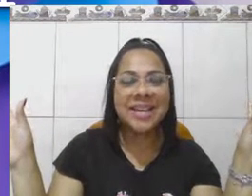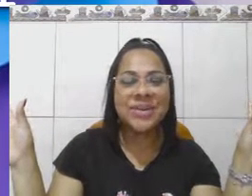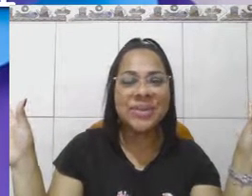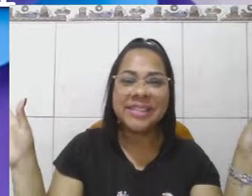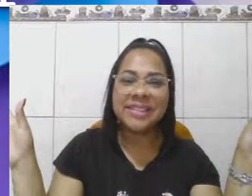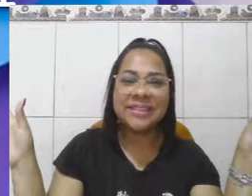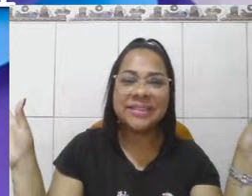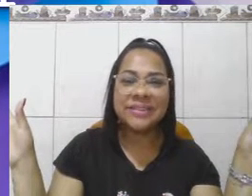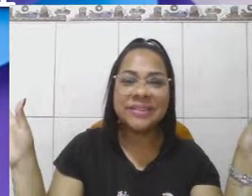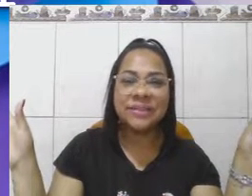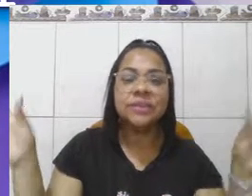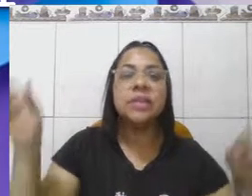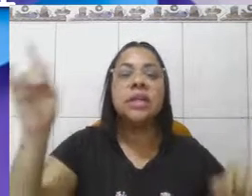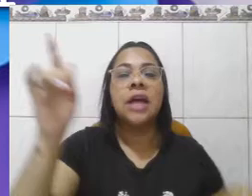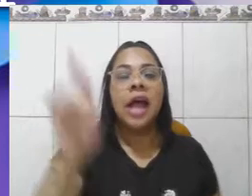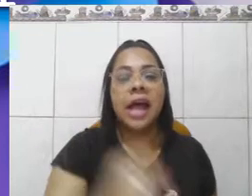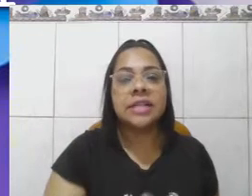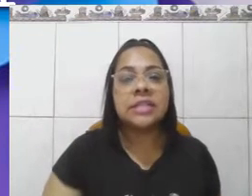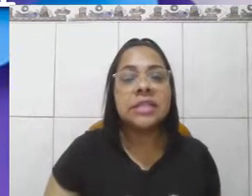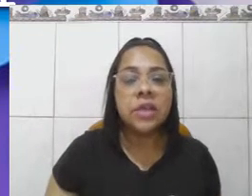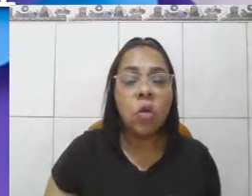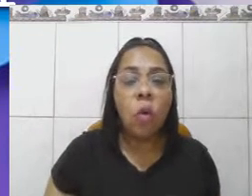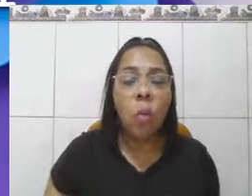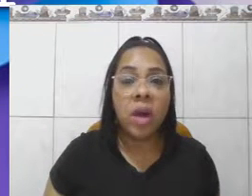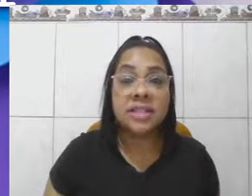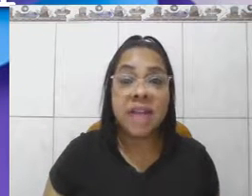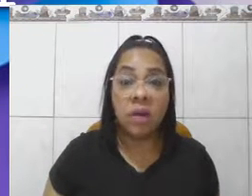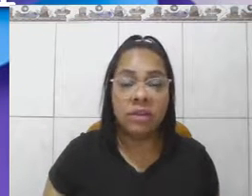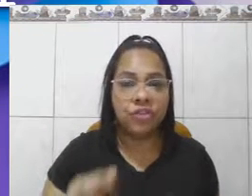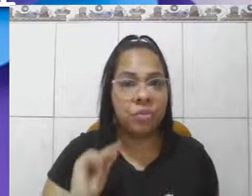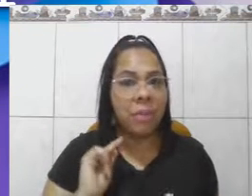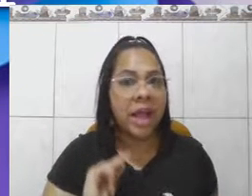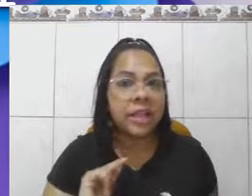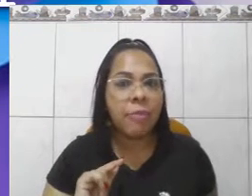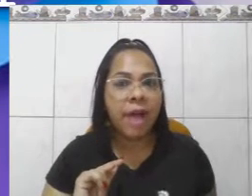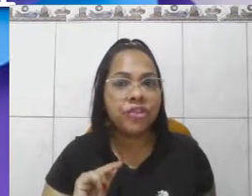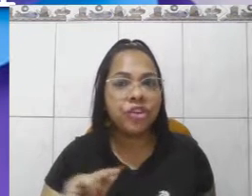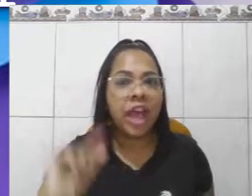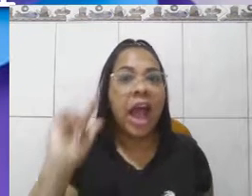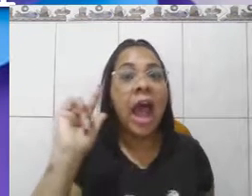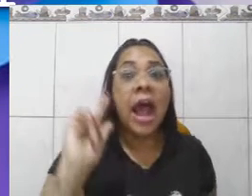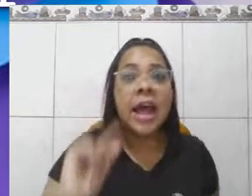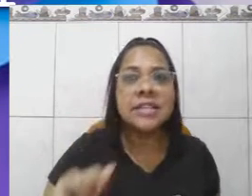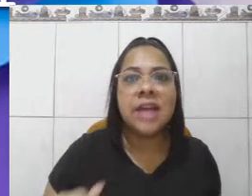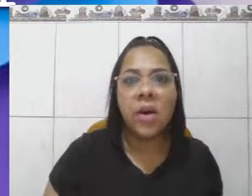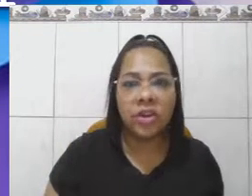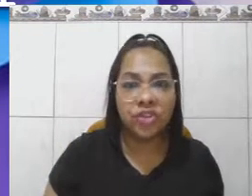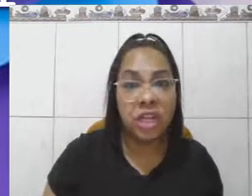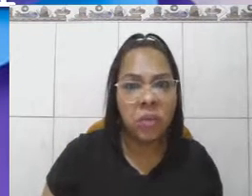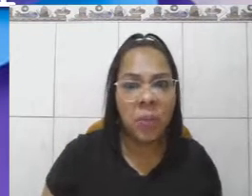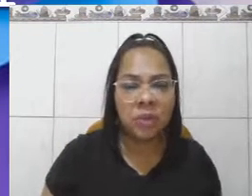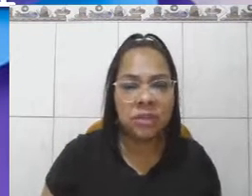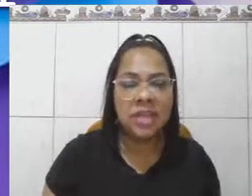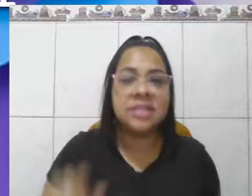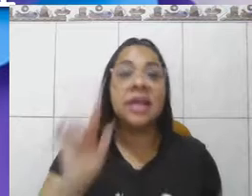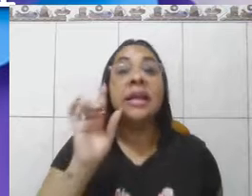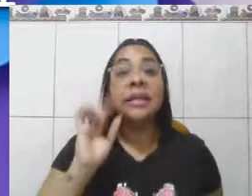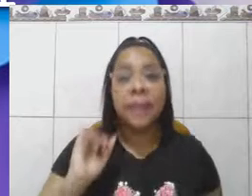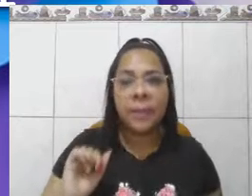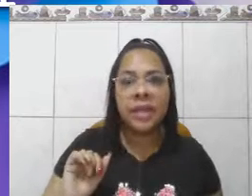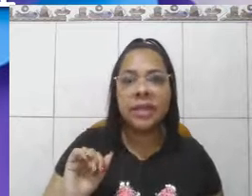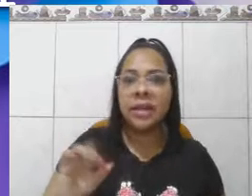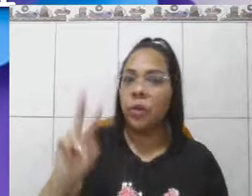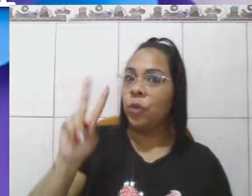Olá, terceiro ano! Assim como as aulas de matemática, as aulas de língua